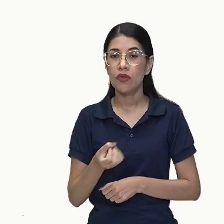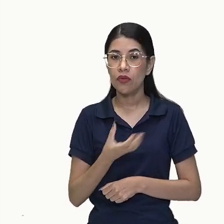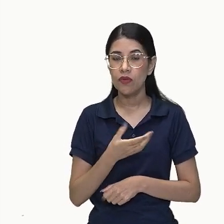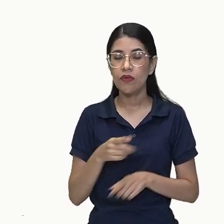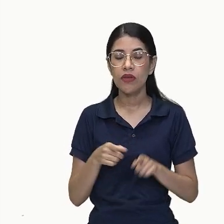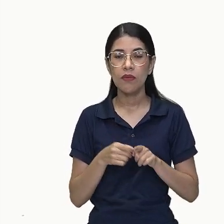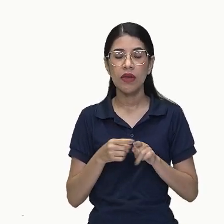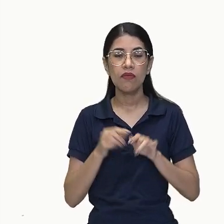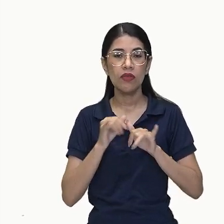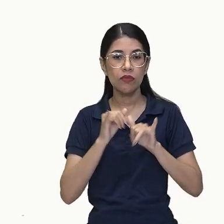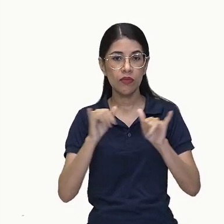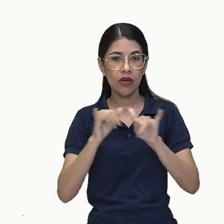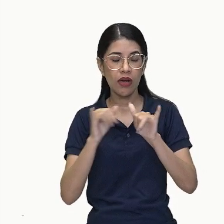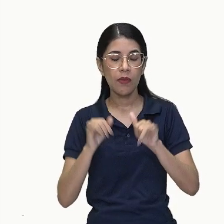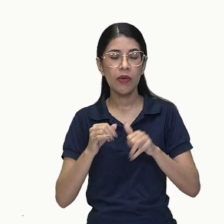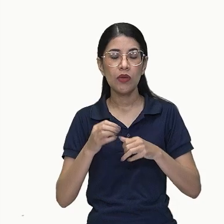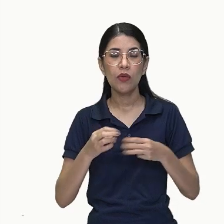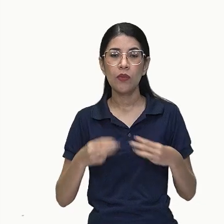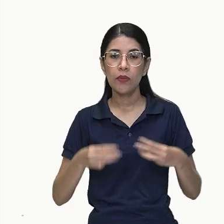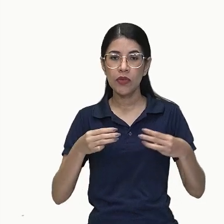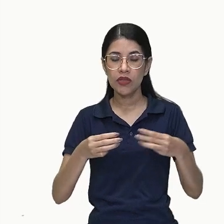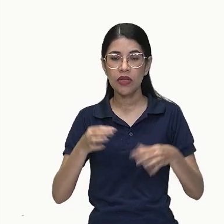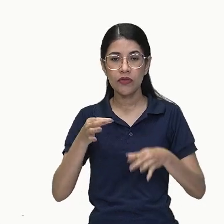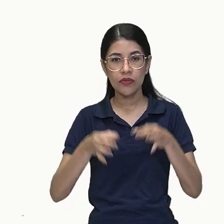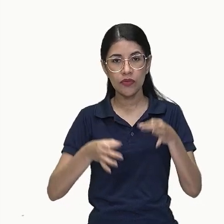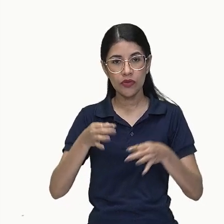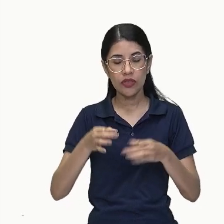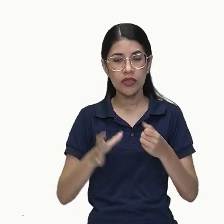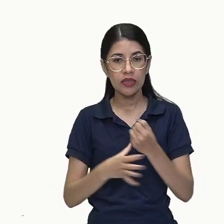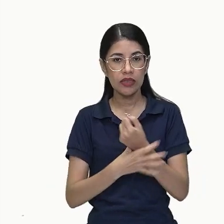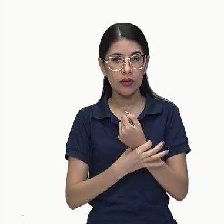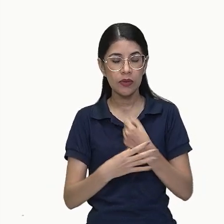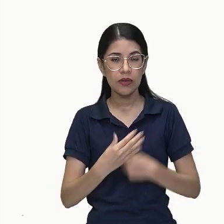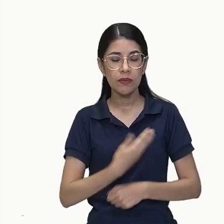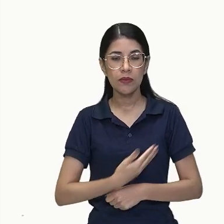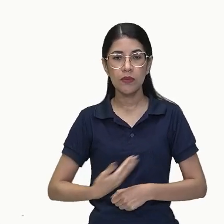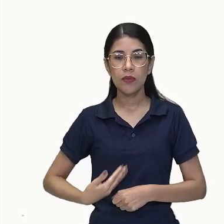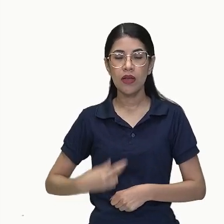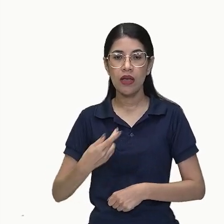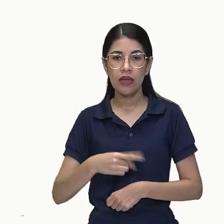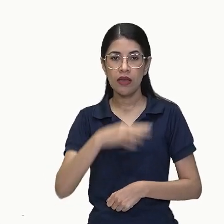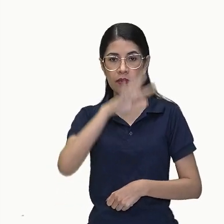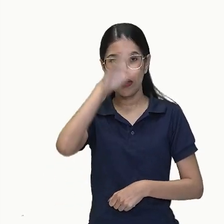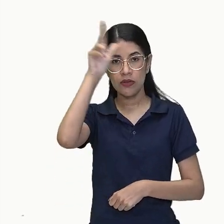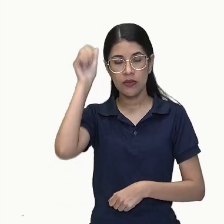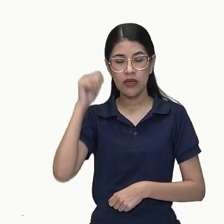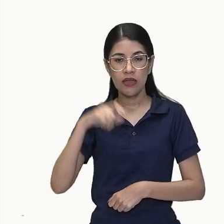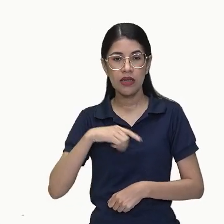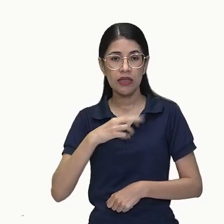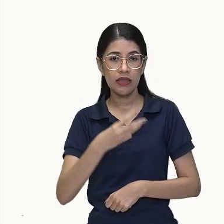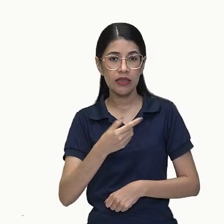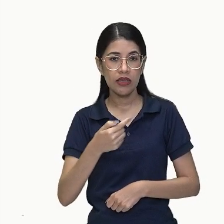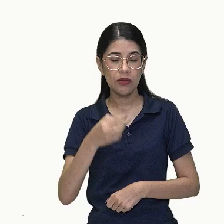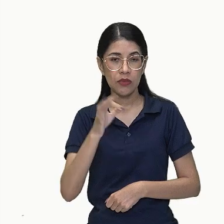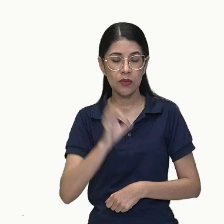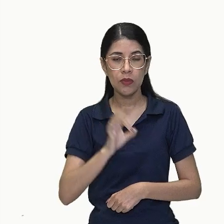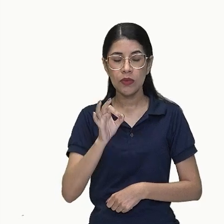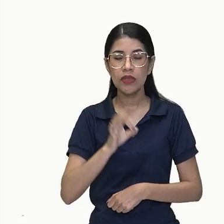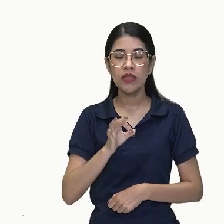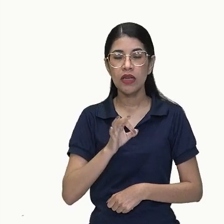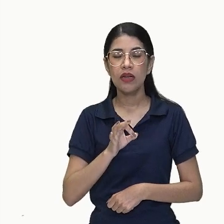pelo Ministério da Justiça e Segurança Pública, o Estado abriga 37% dos imigrantes em situação